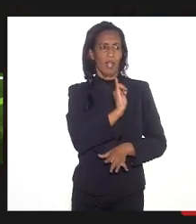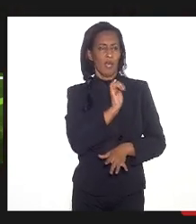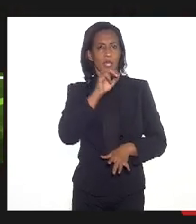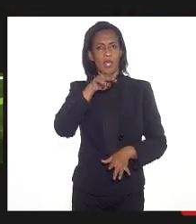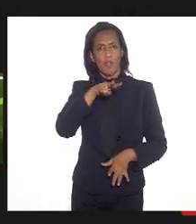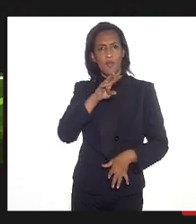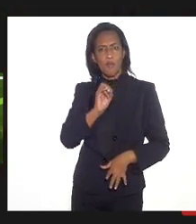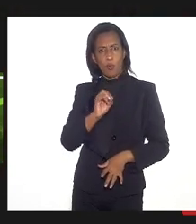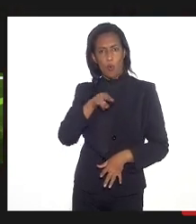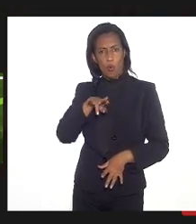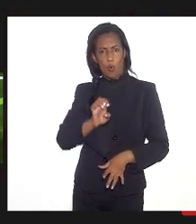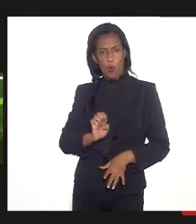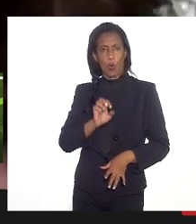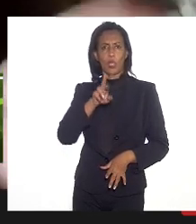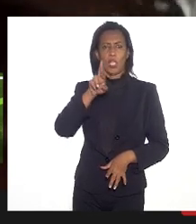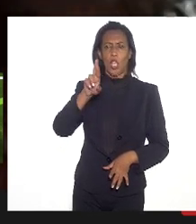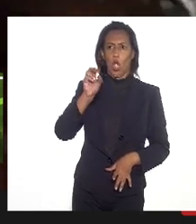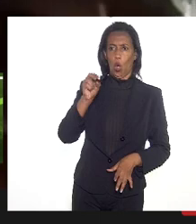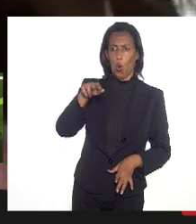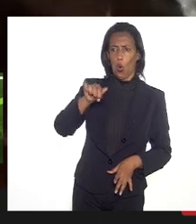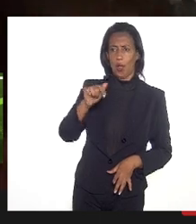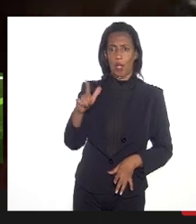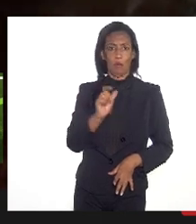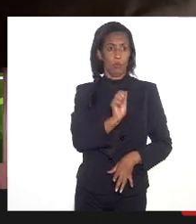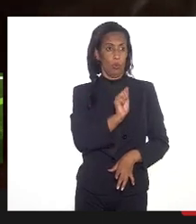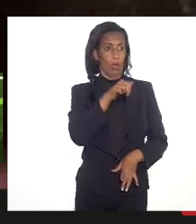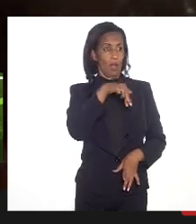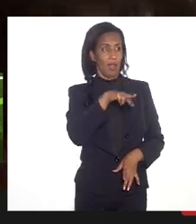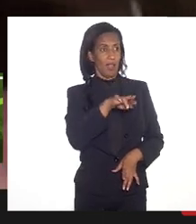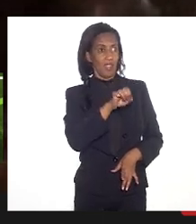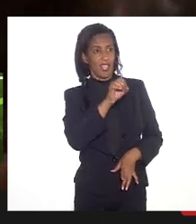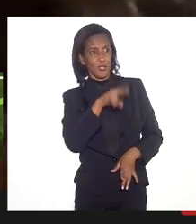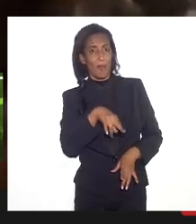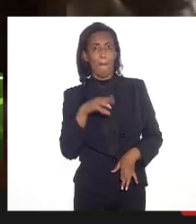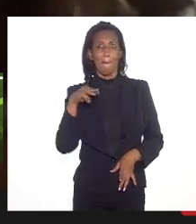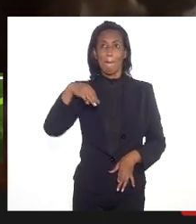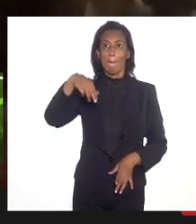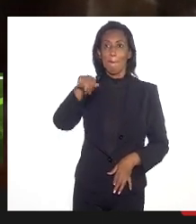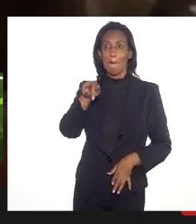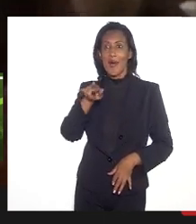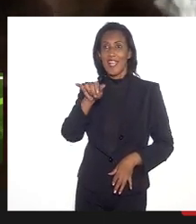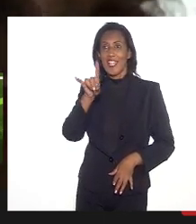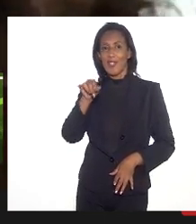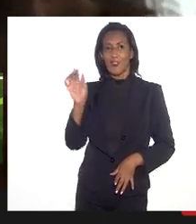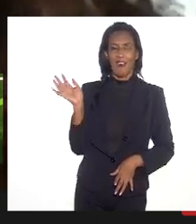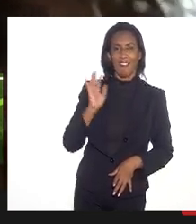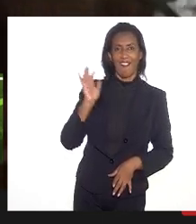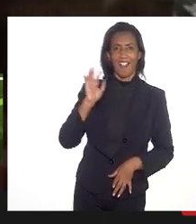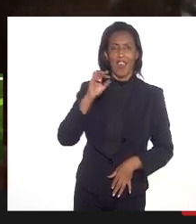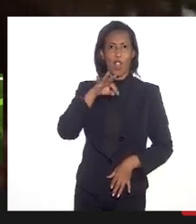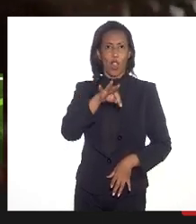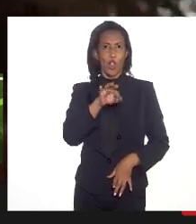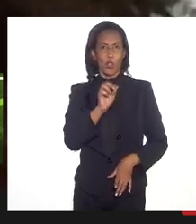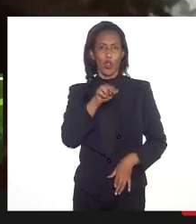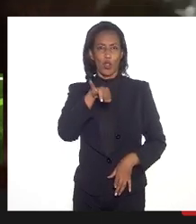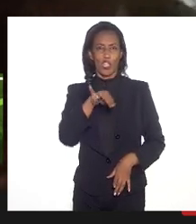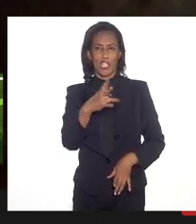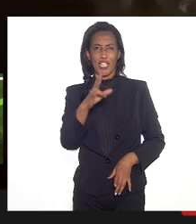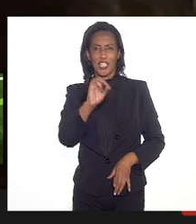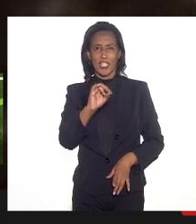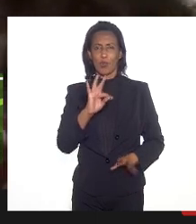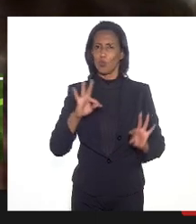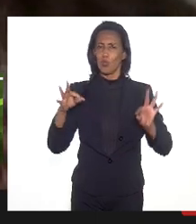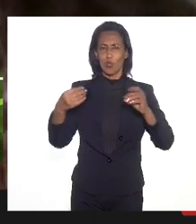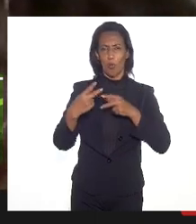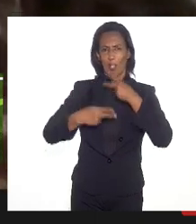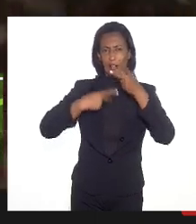Ivone, do Ronaldo, do Anderson, Marilda, né? Do Toninho. Eu acho que em